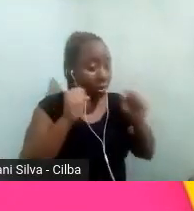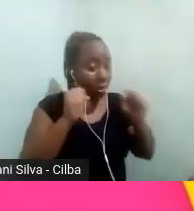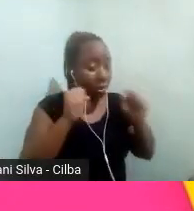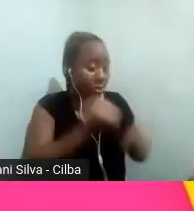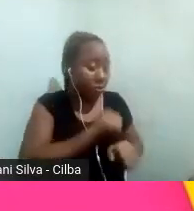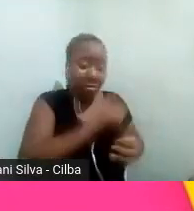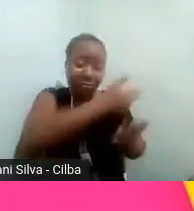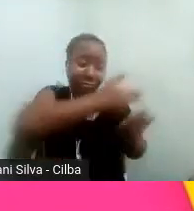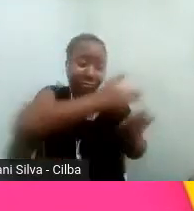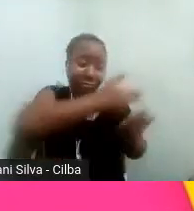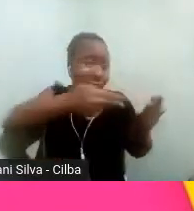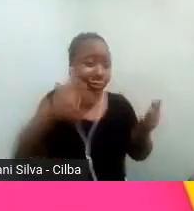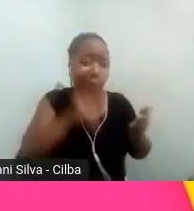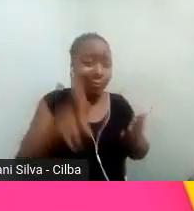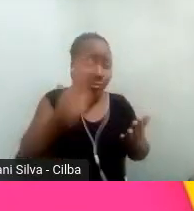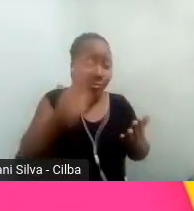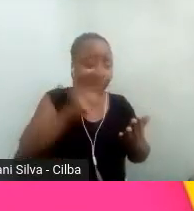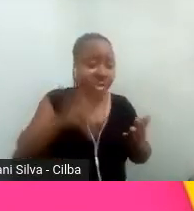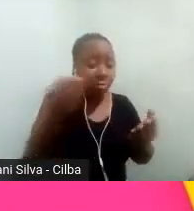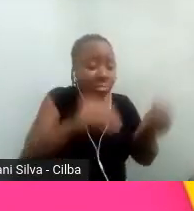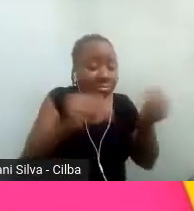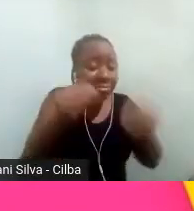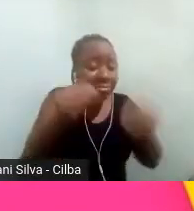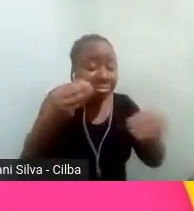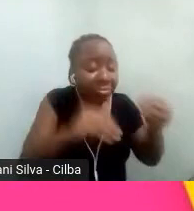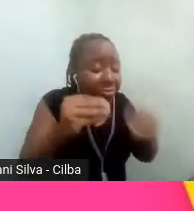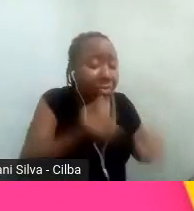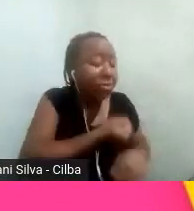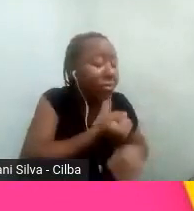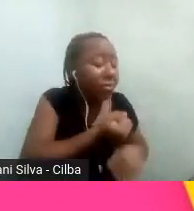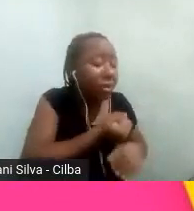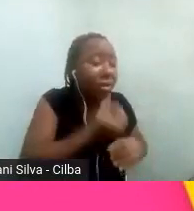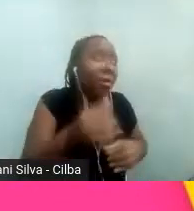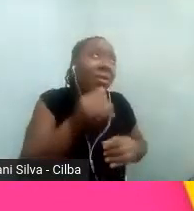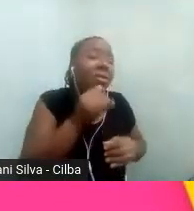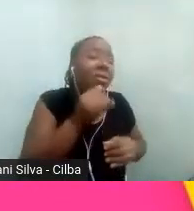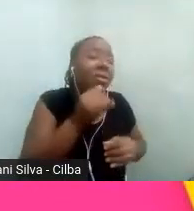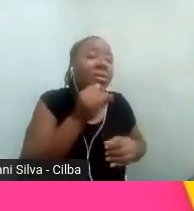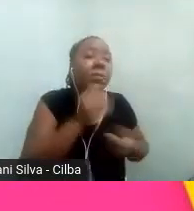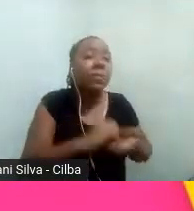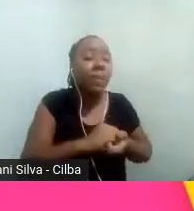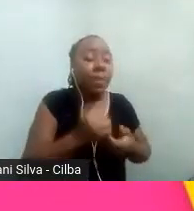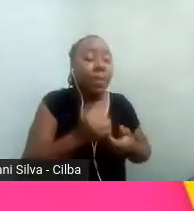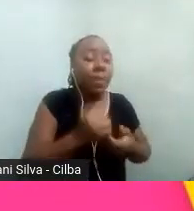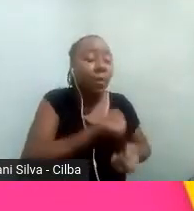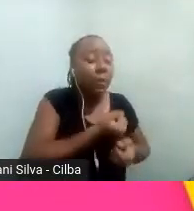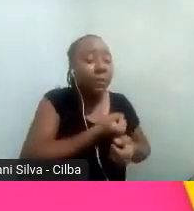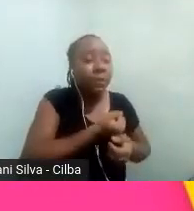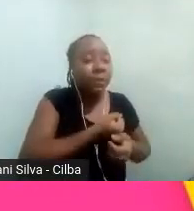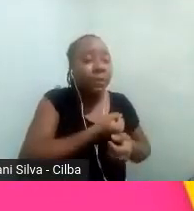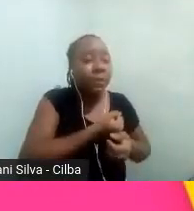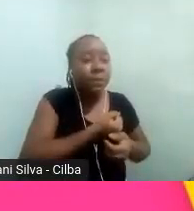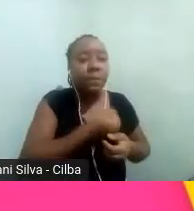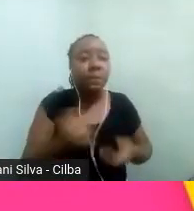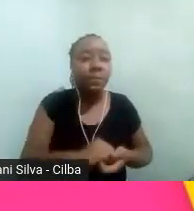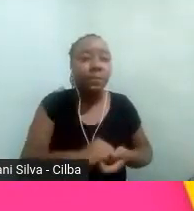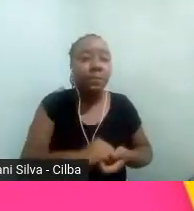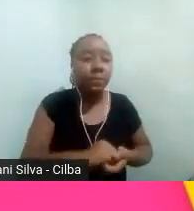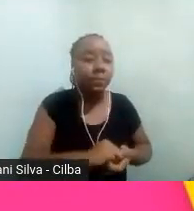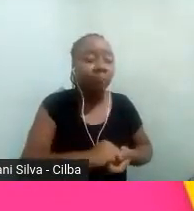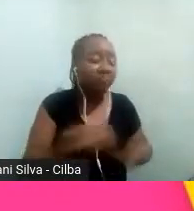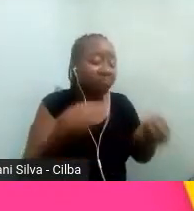diferentes. Eu posso colocar aqui, ó, por exemplo, o número, vou colocar